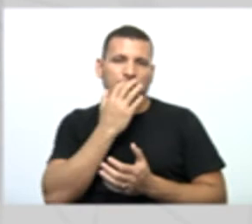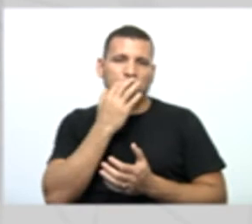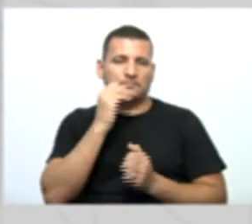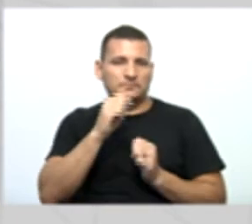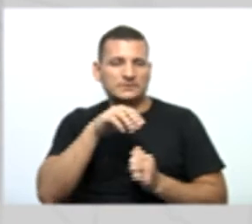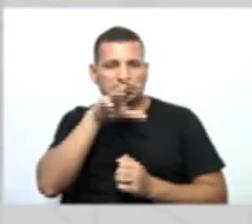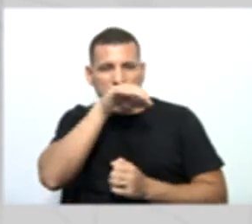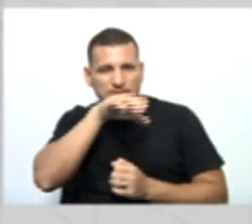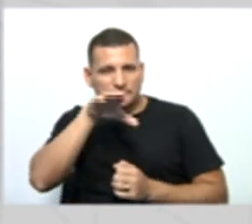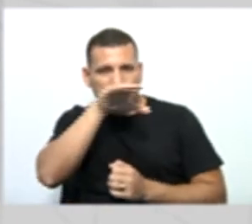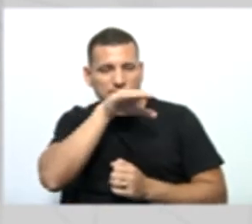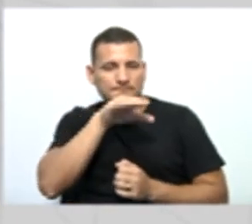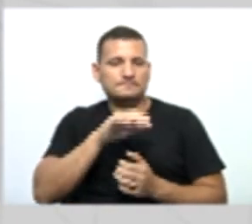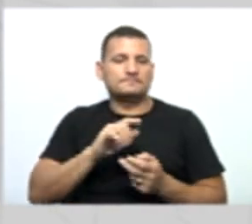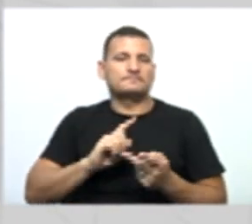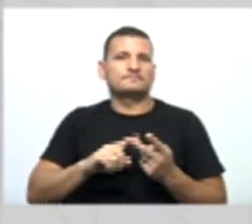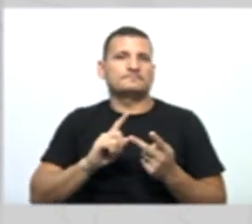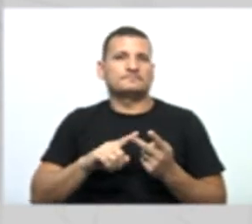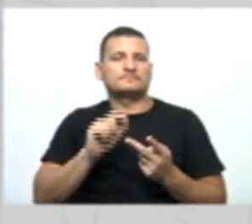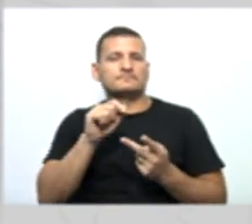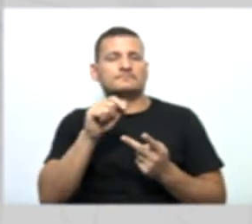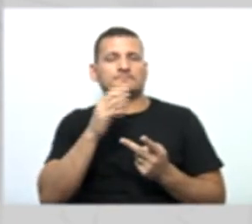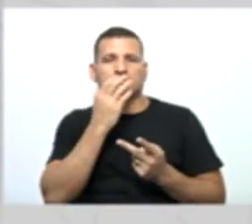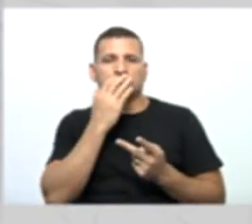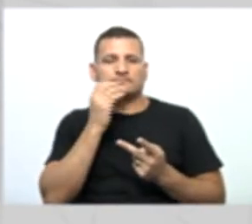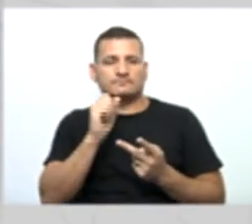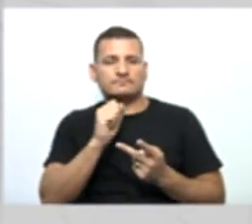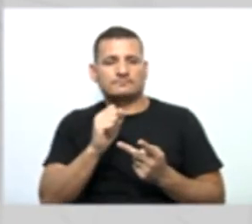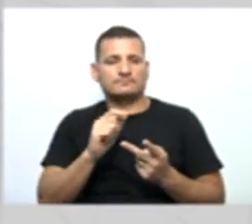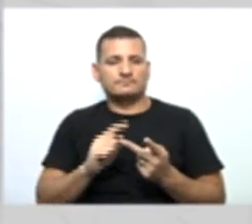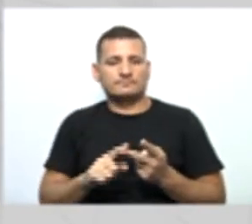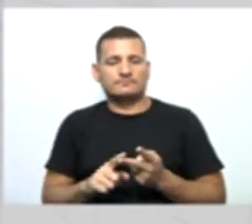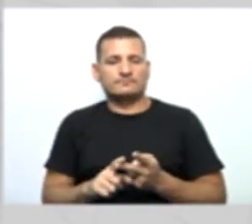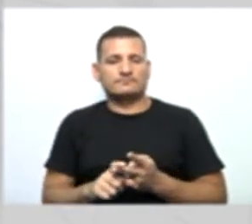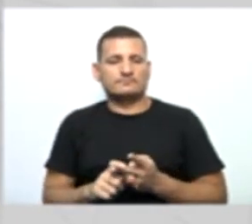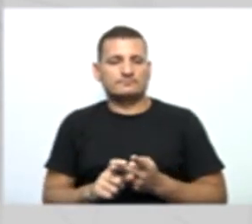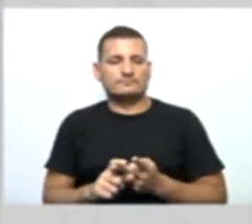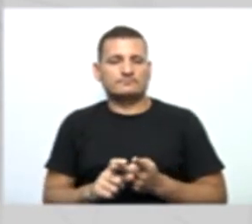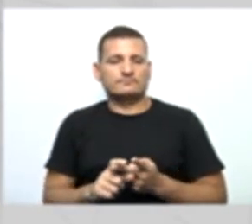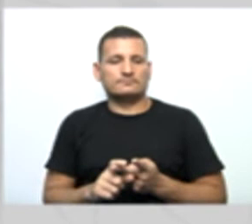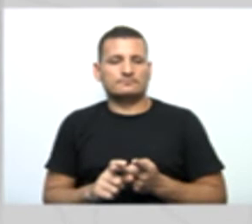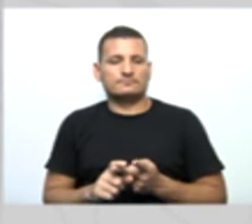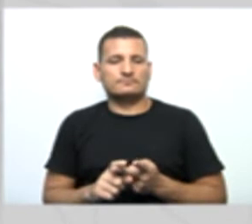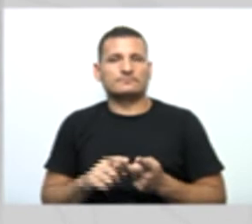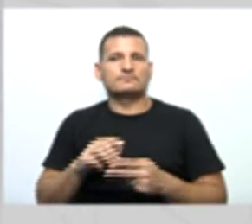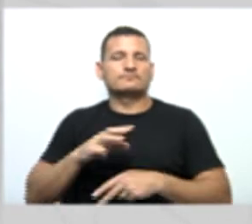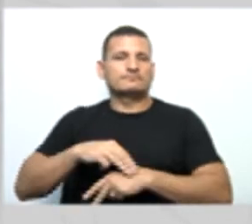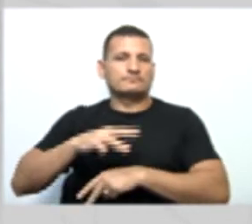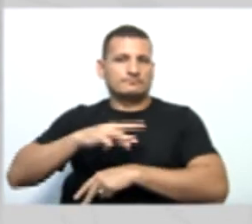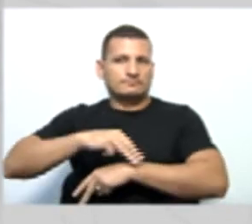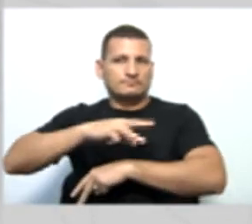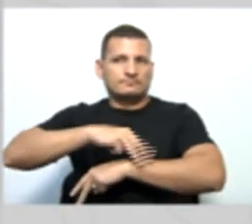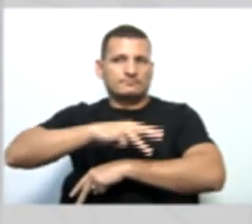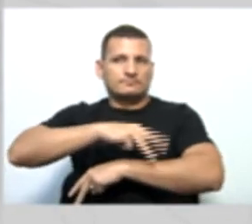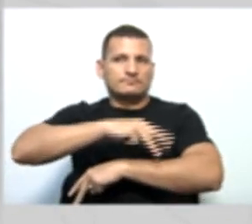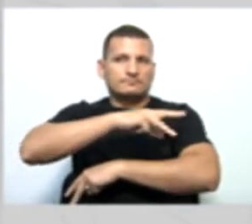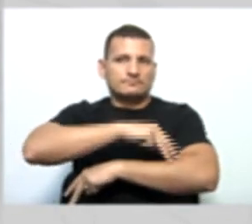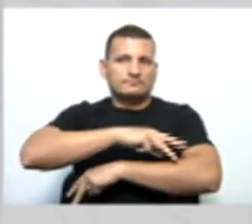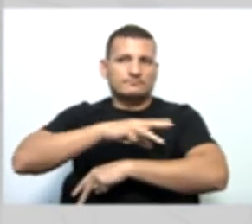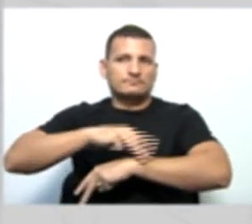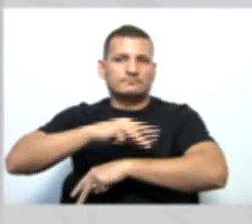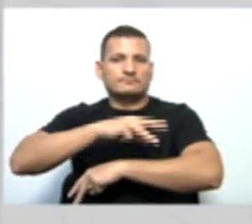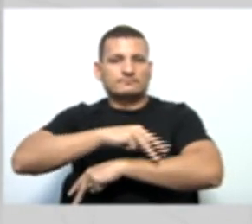pode latir. O que mais que um cachorro pode fazer? Nós colocamos lá que ele poderia pular. O cachorro poderia